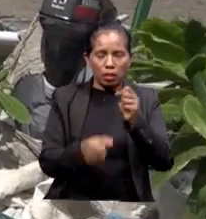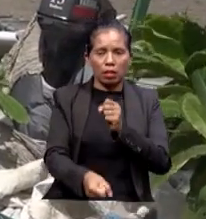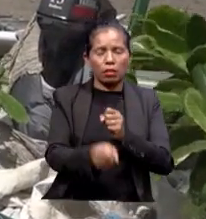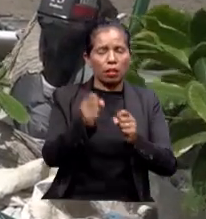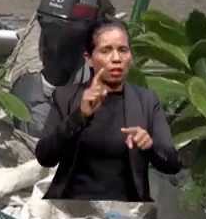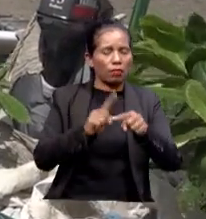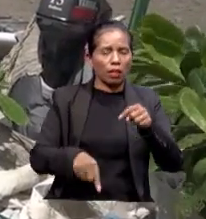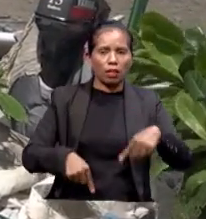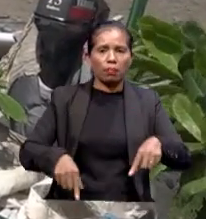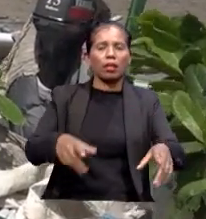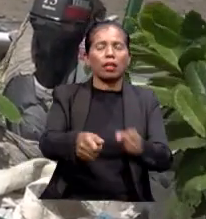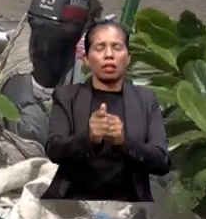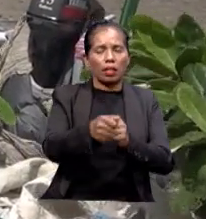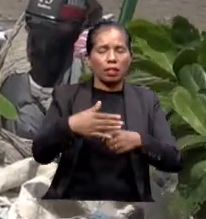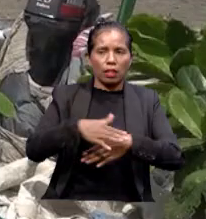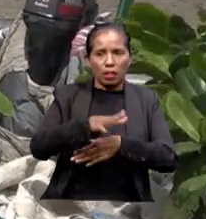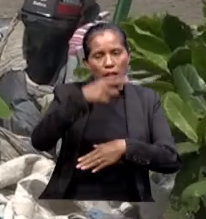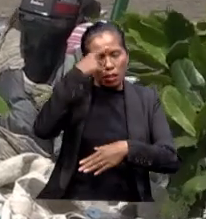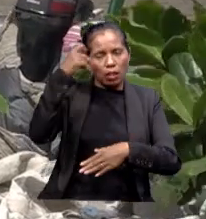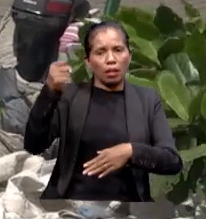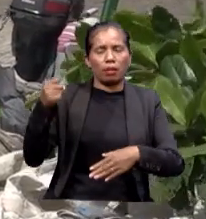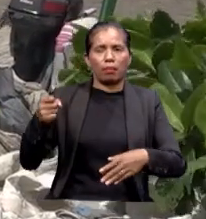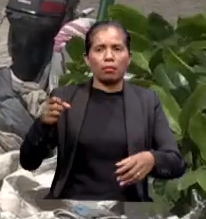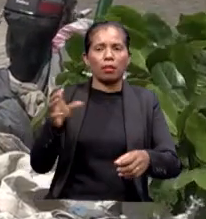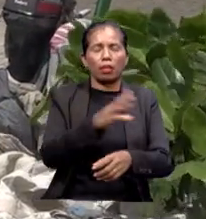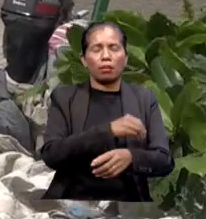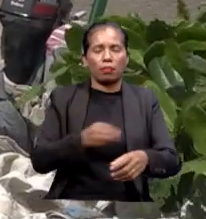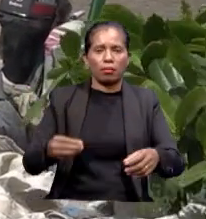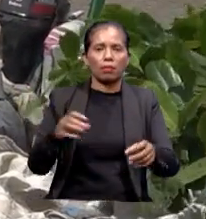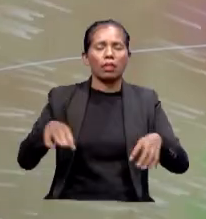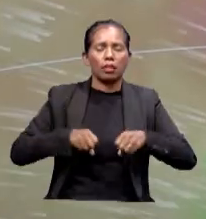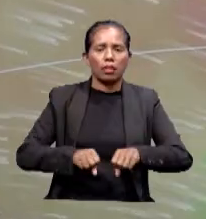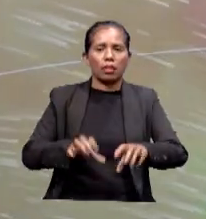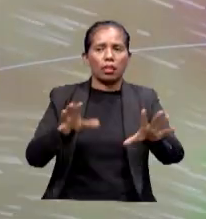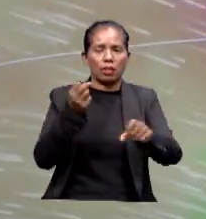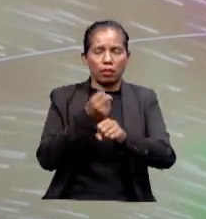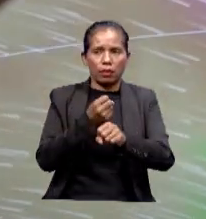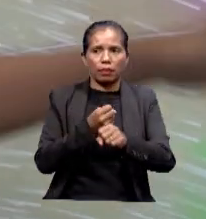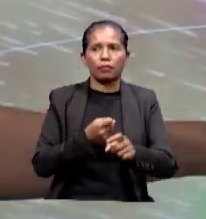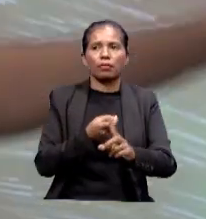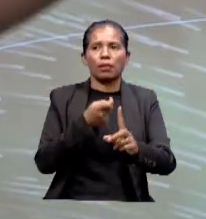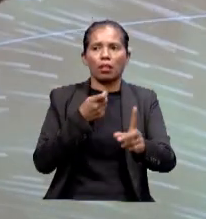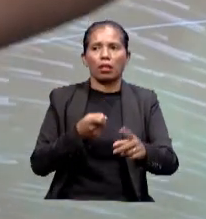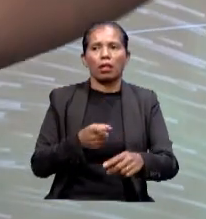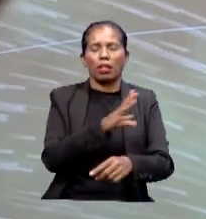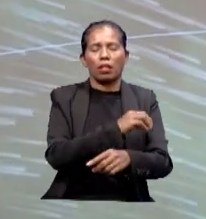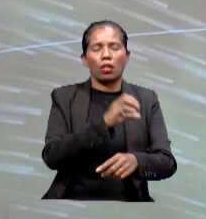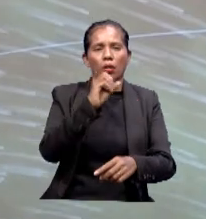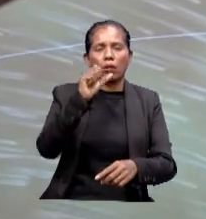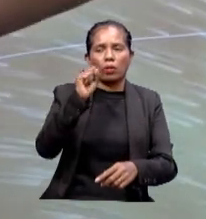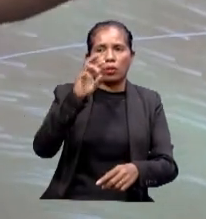atividade pescas tamba anin bot hori foi impacto ba corrente tasi makas tuir meteorologista Orsia Magno